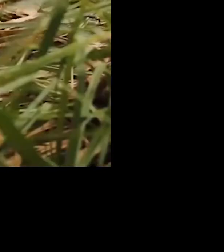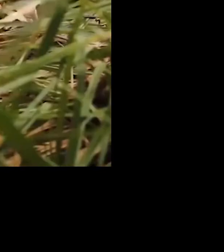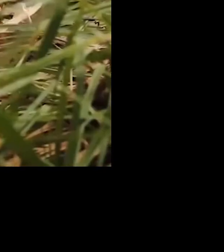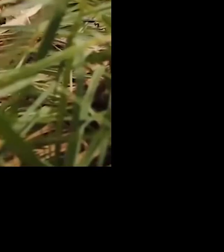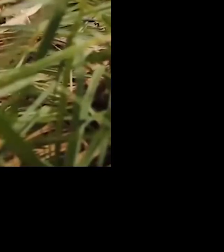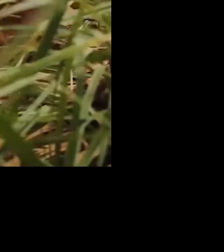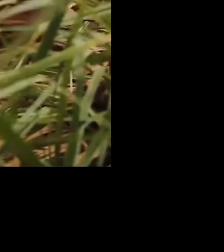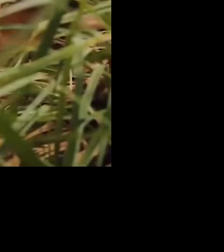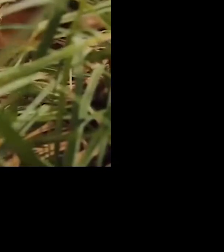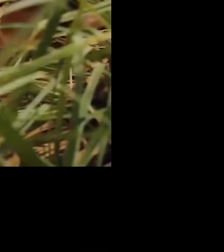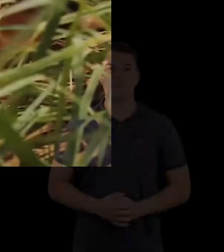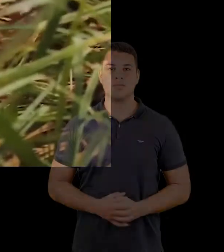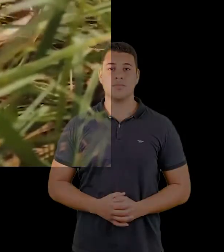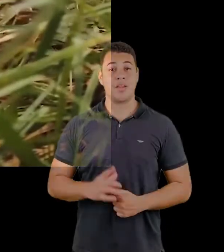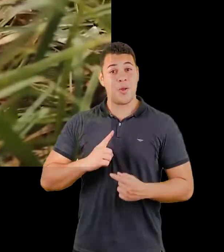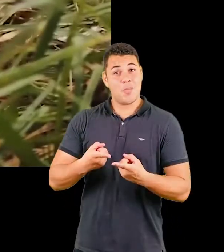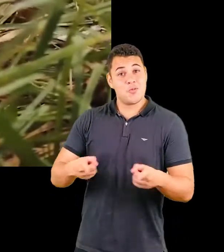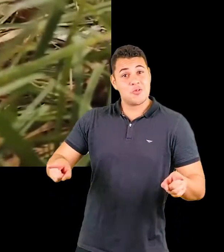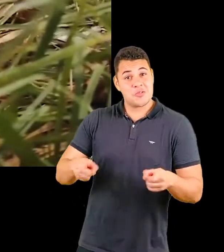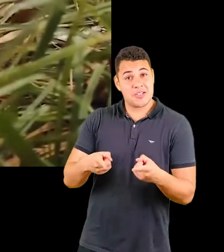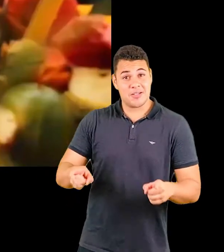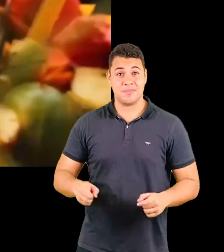cachimbo, enquanto outras dançam.